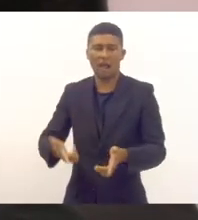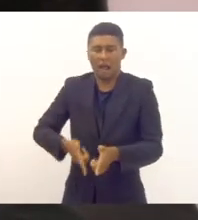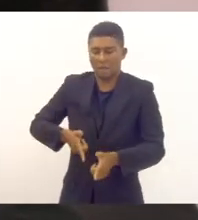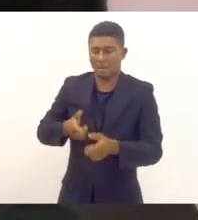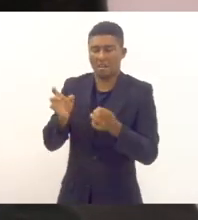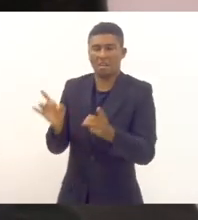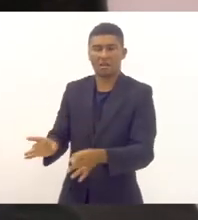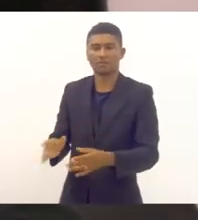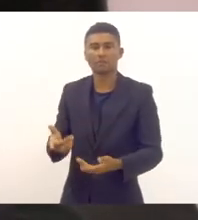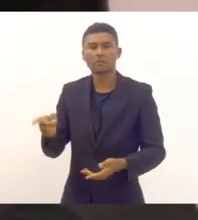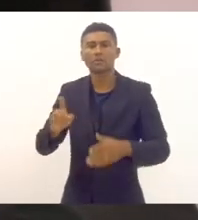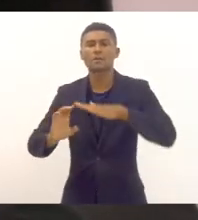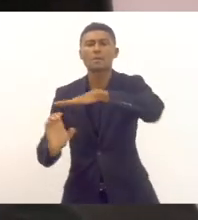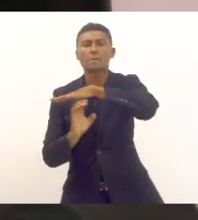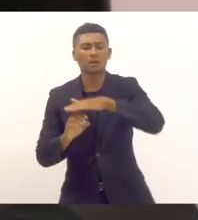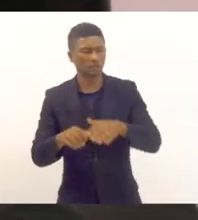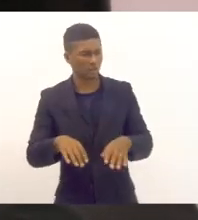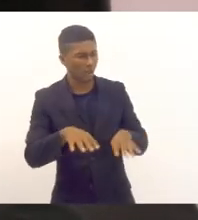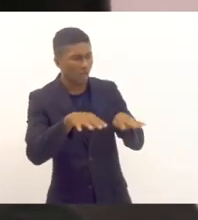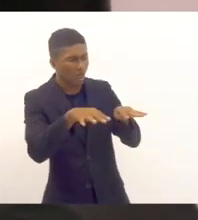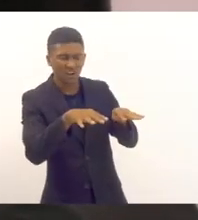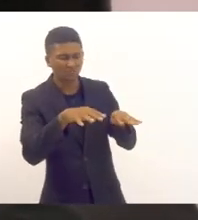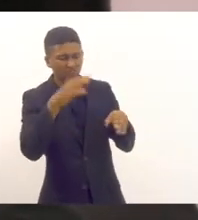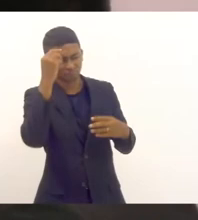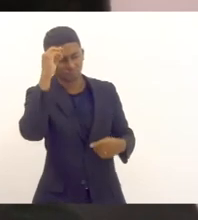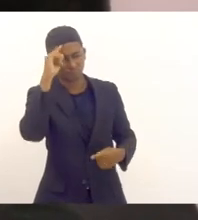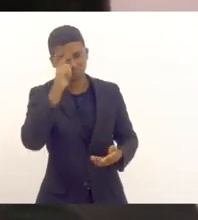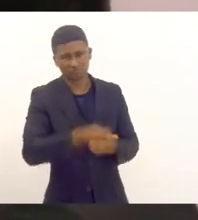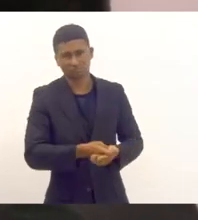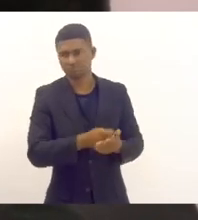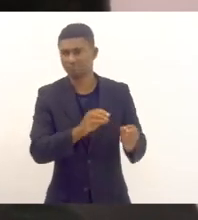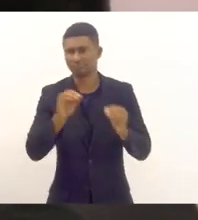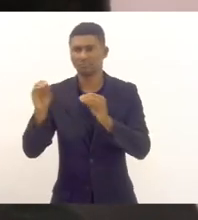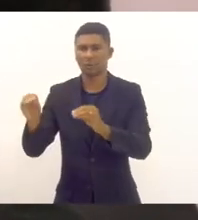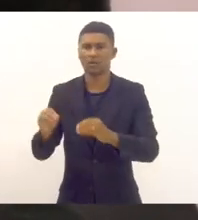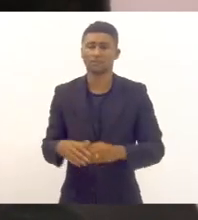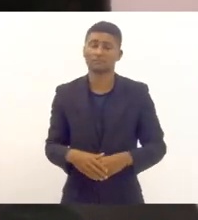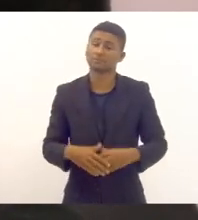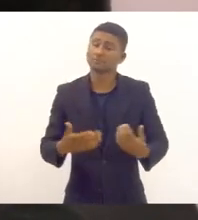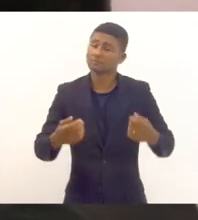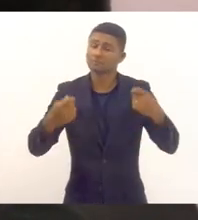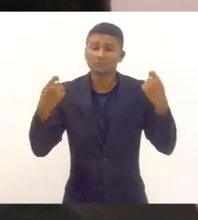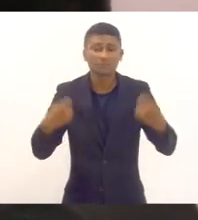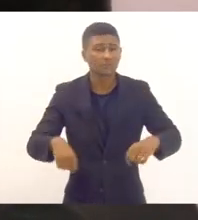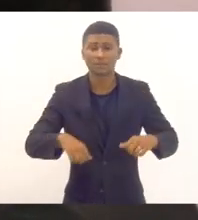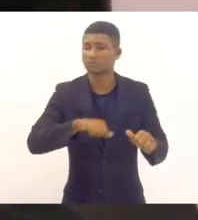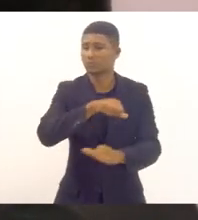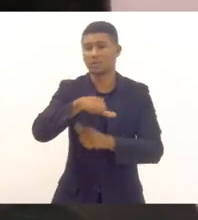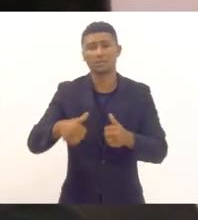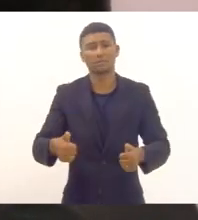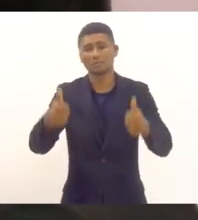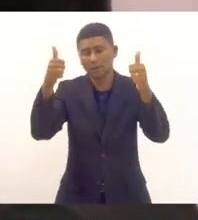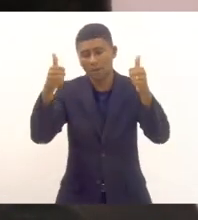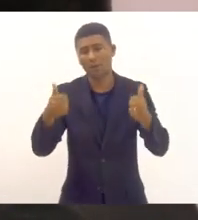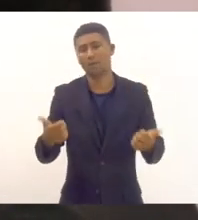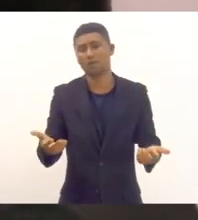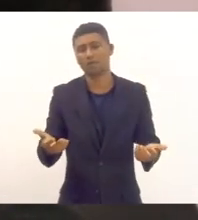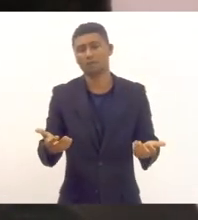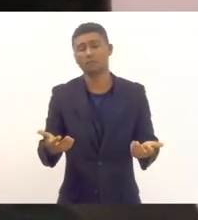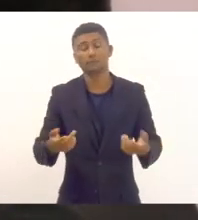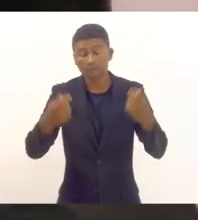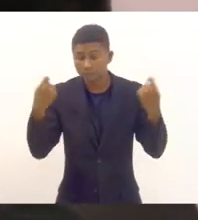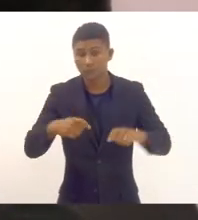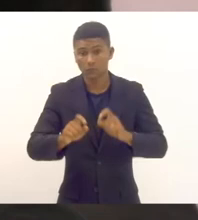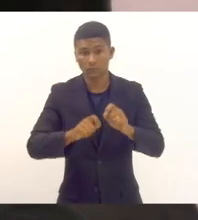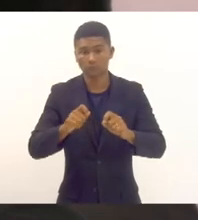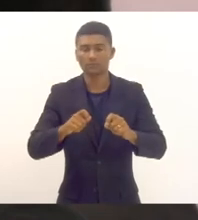gente tem que melhorar esse ambiente. E melhorando esse ambiente, só existe uma forma, geração de emprego. E